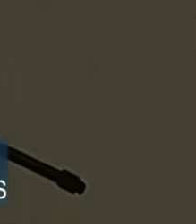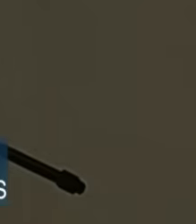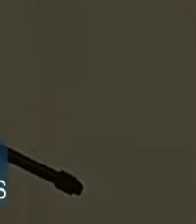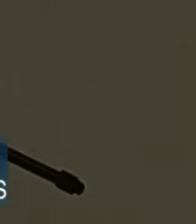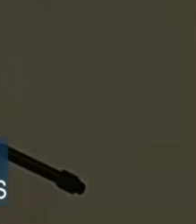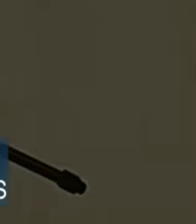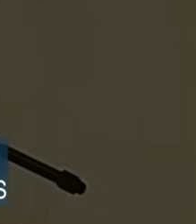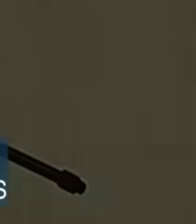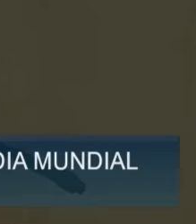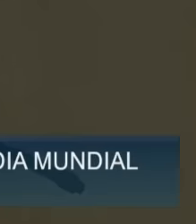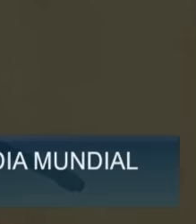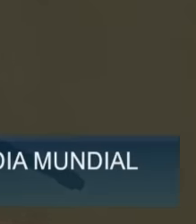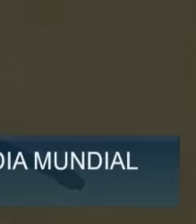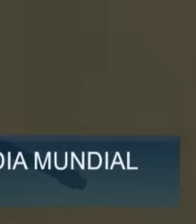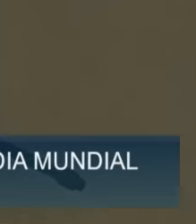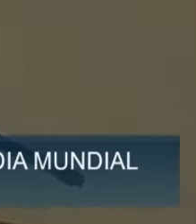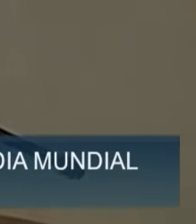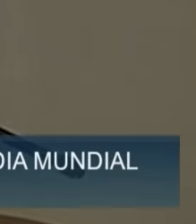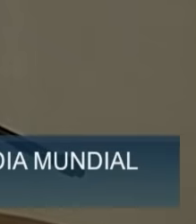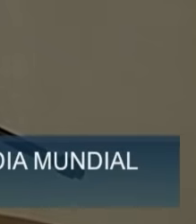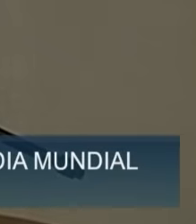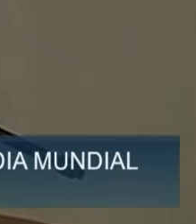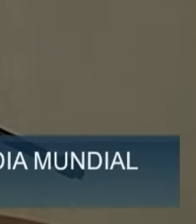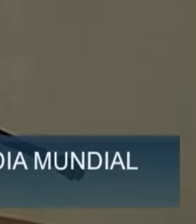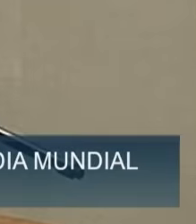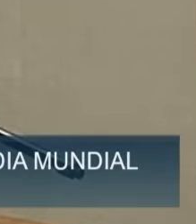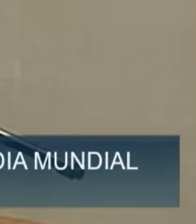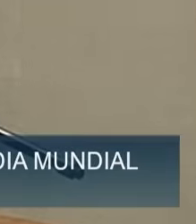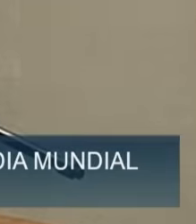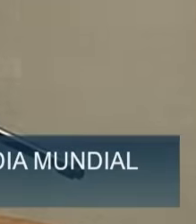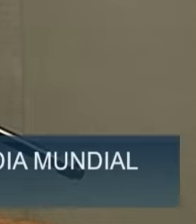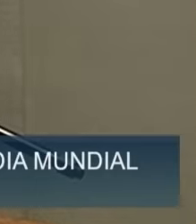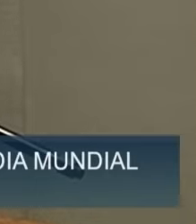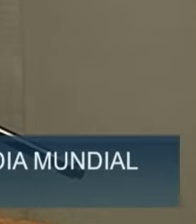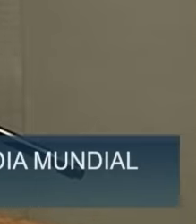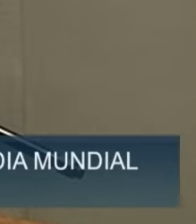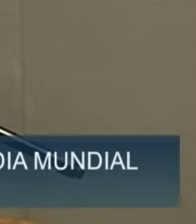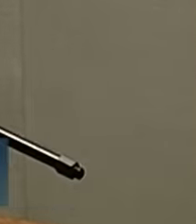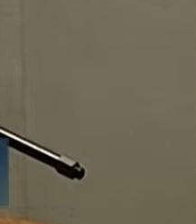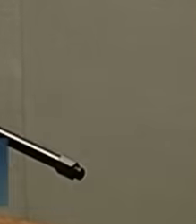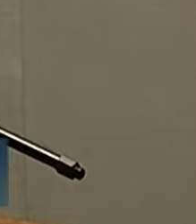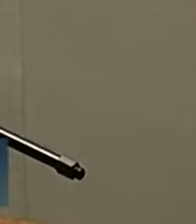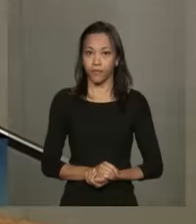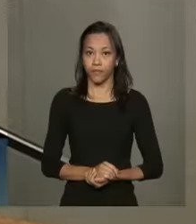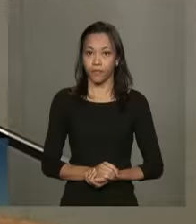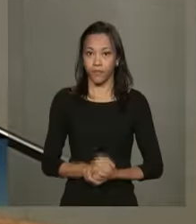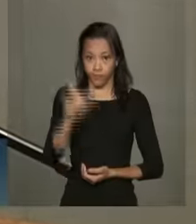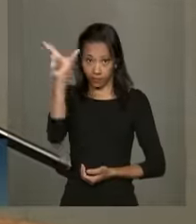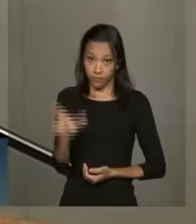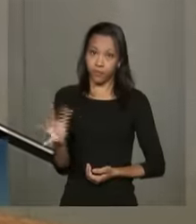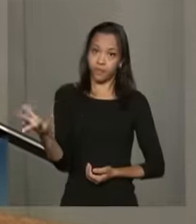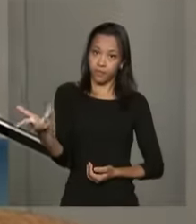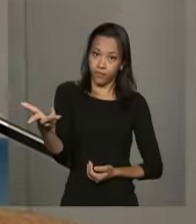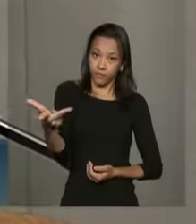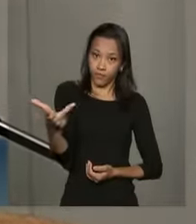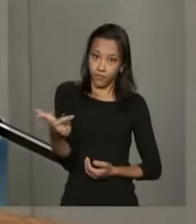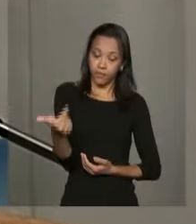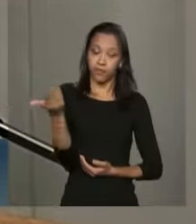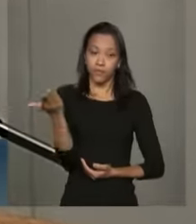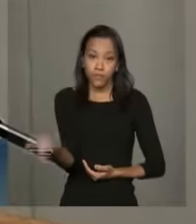Vasconcelos Excelentíssimo Senhor Ministro de estado da Justiça Ministro José Eduardo Cardoso